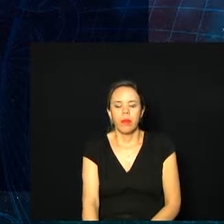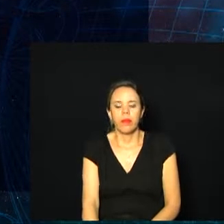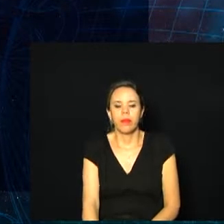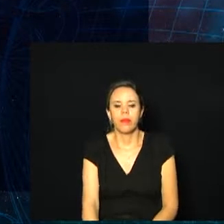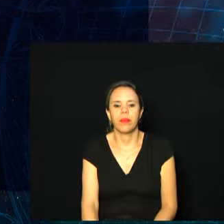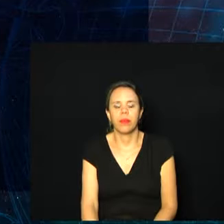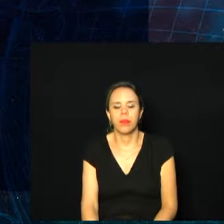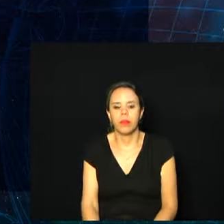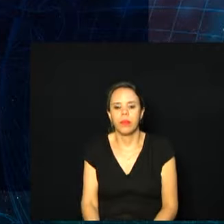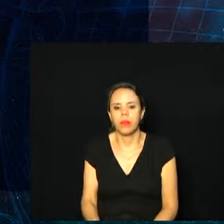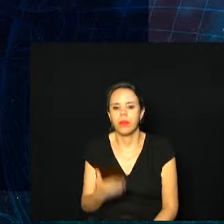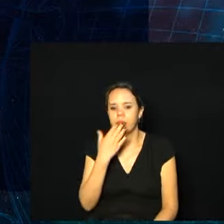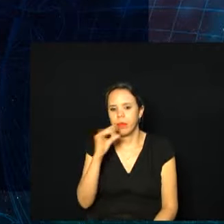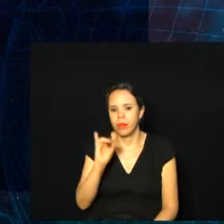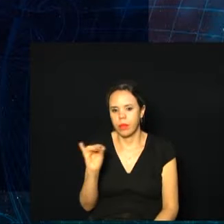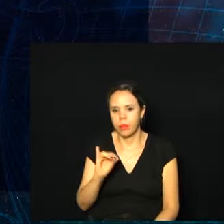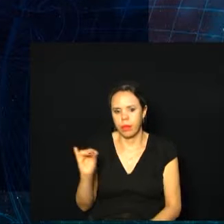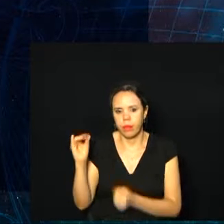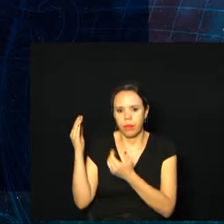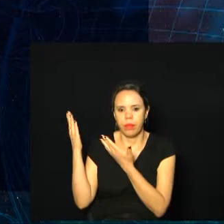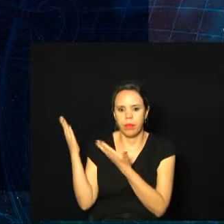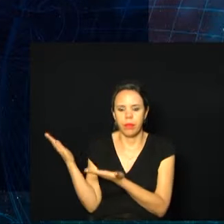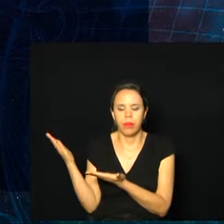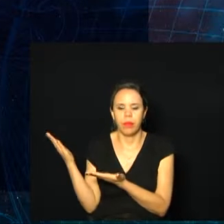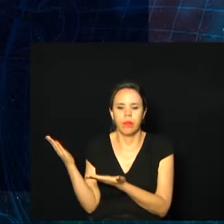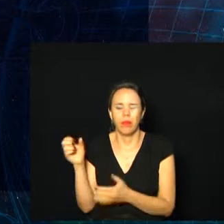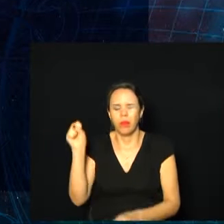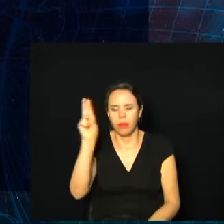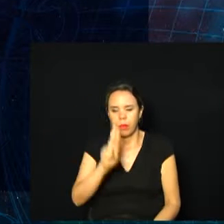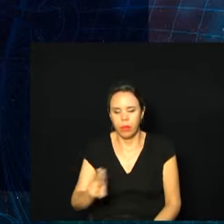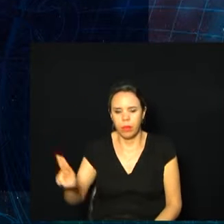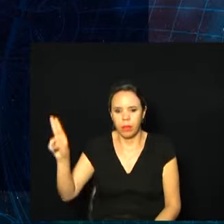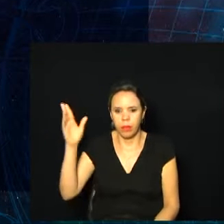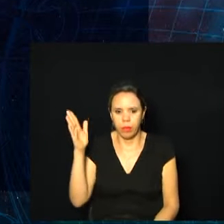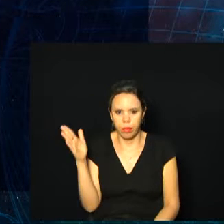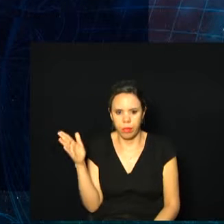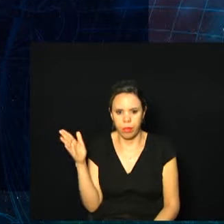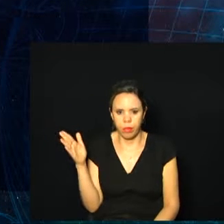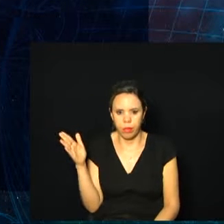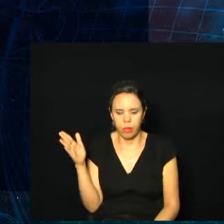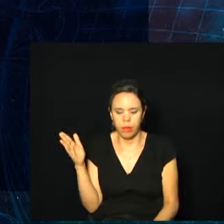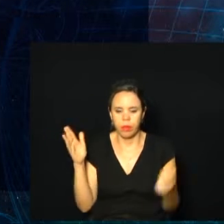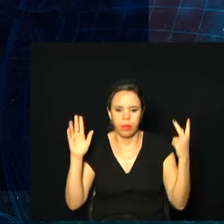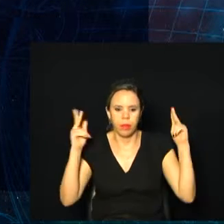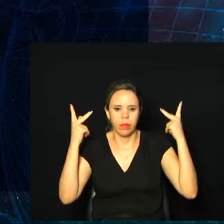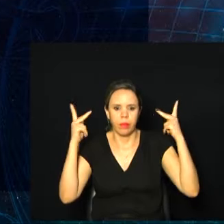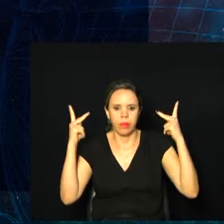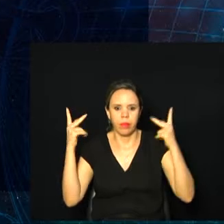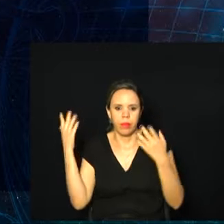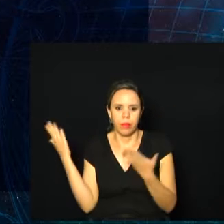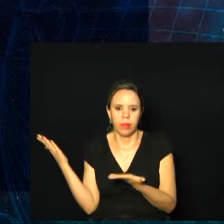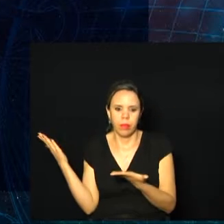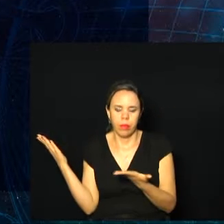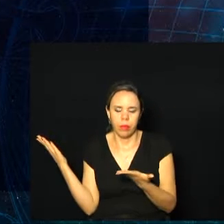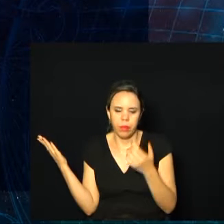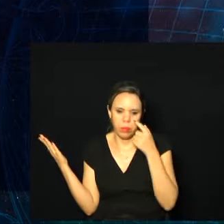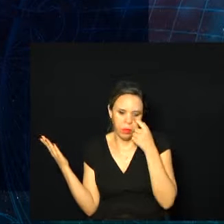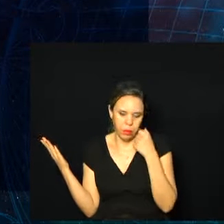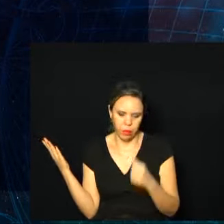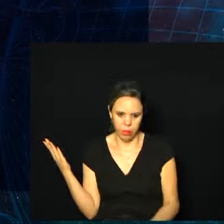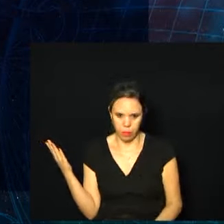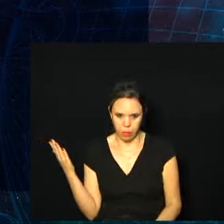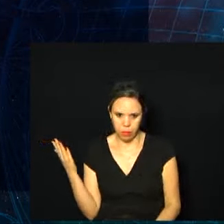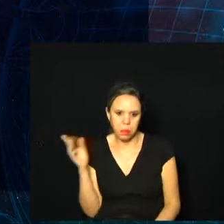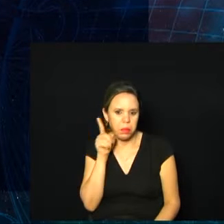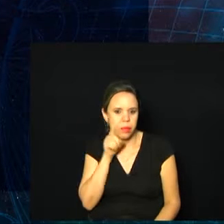143.628 casos. Indaiatuba, 32.309, Sumaré, 31.505, Hortolândia,